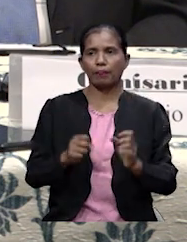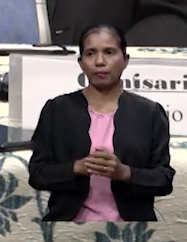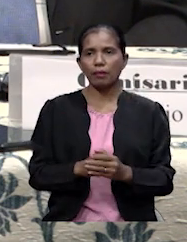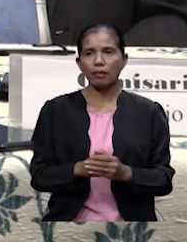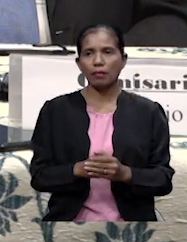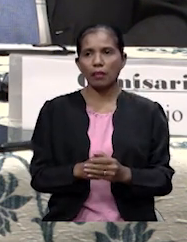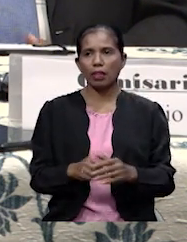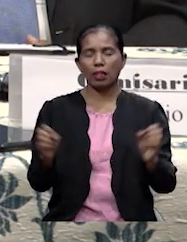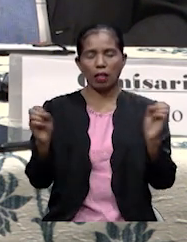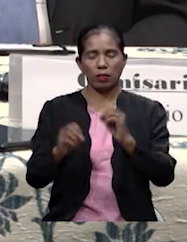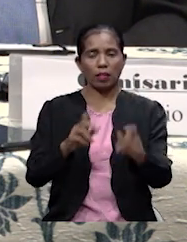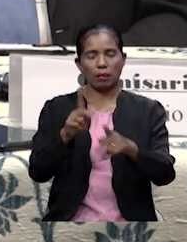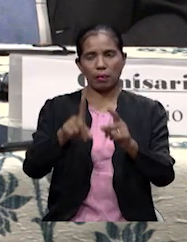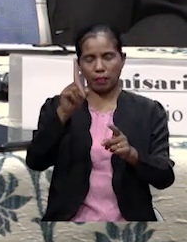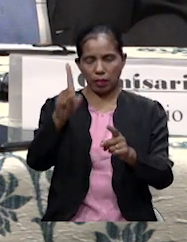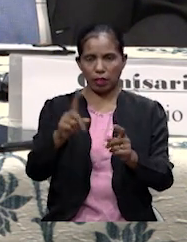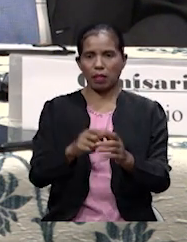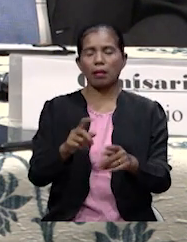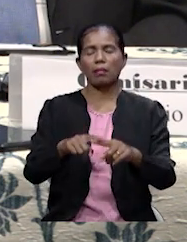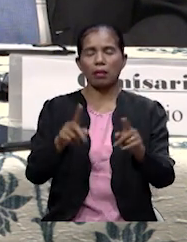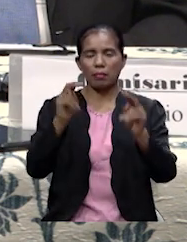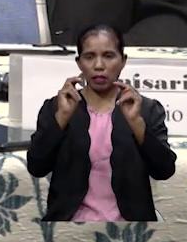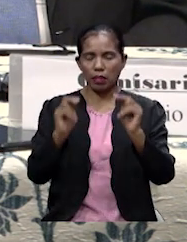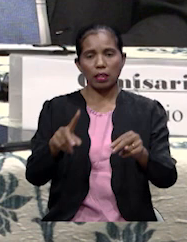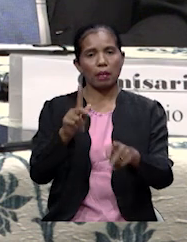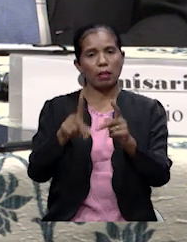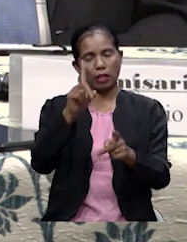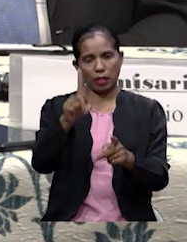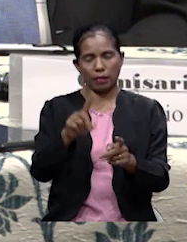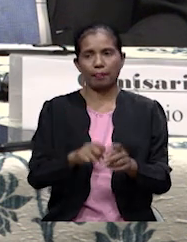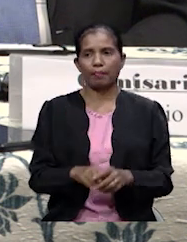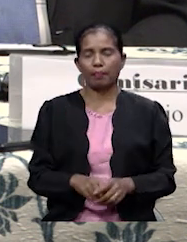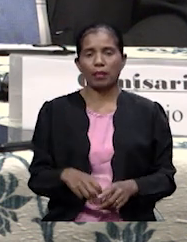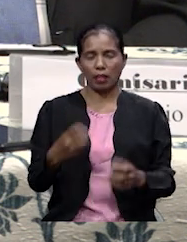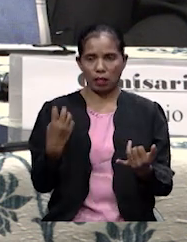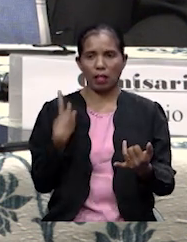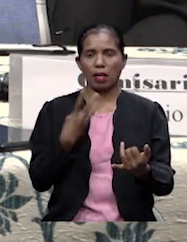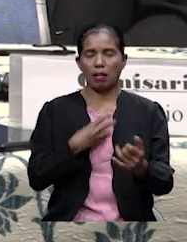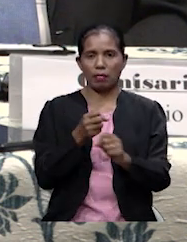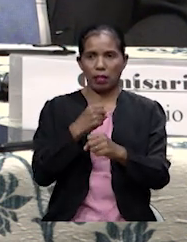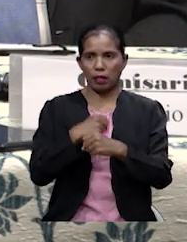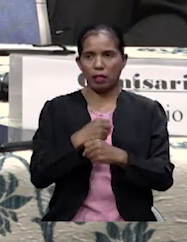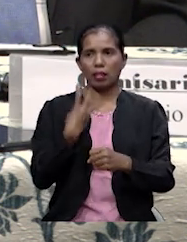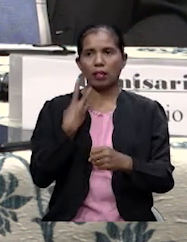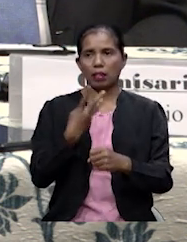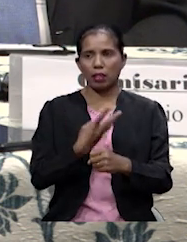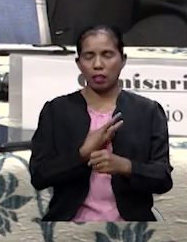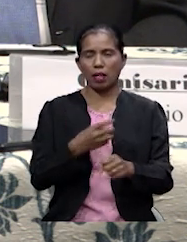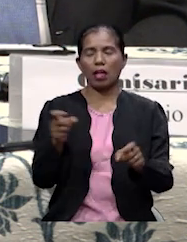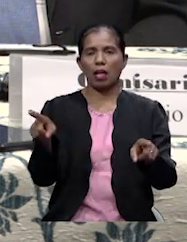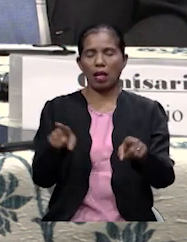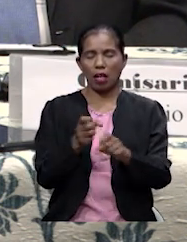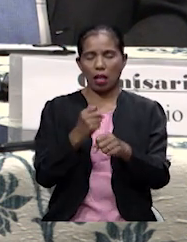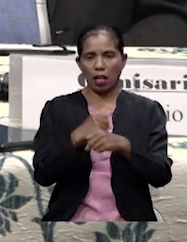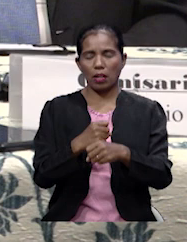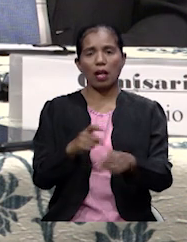La os natural. Precisa to hatan. Então, ia nem maca mi halo. É verdade, uma ita halo, a nessa ema sempre ia